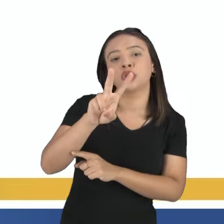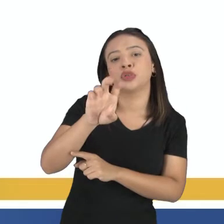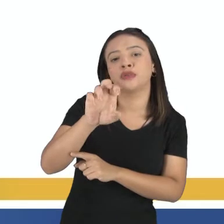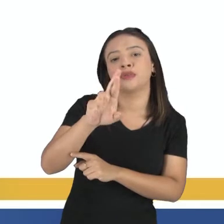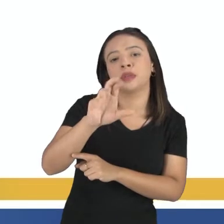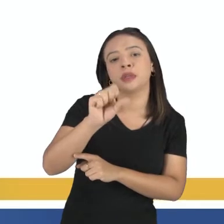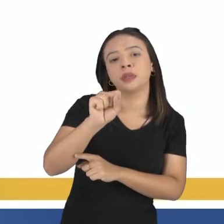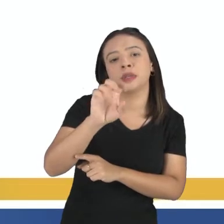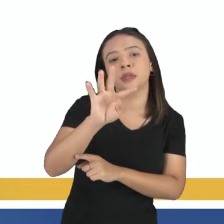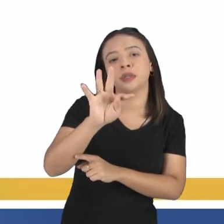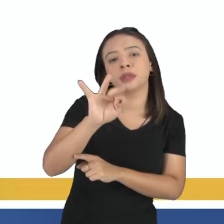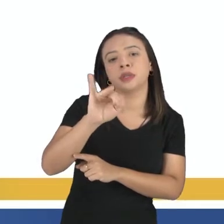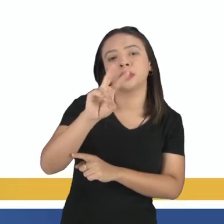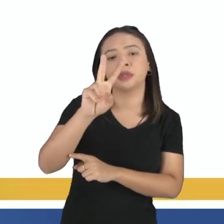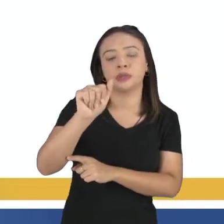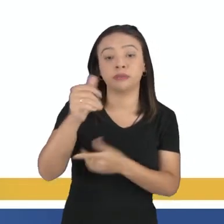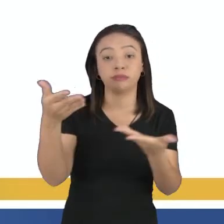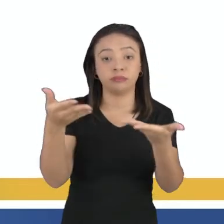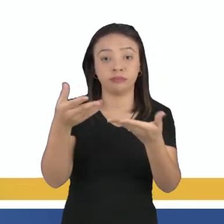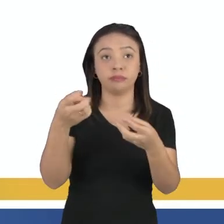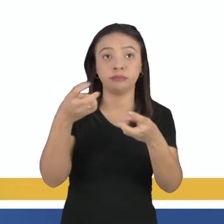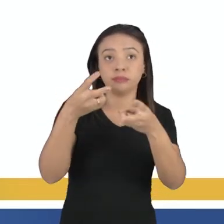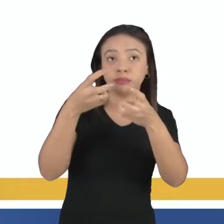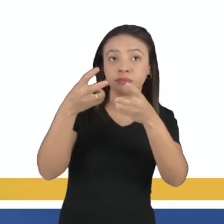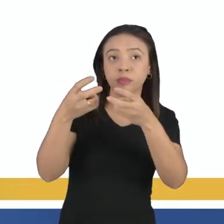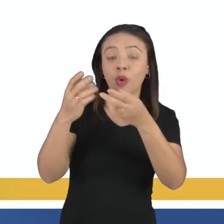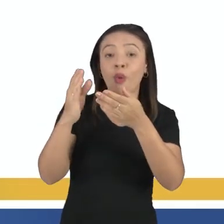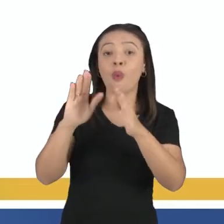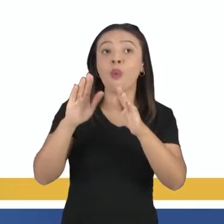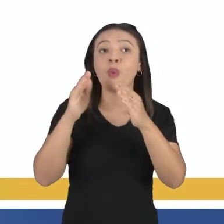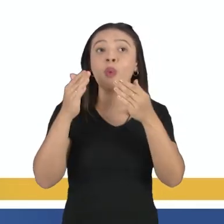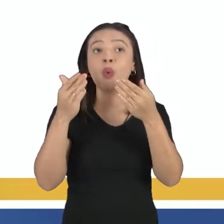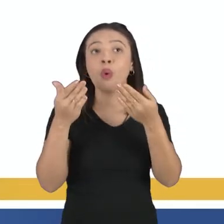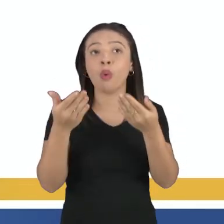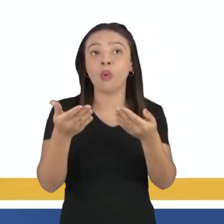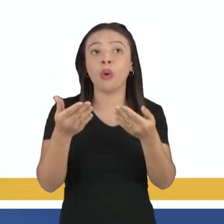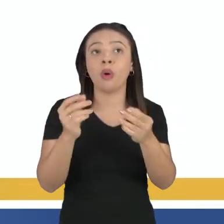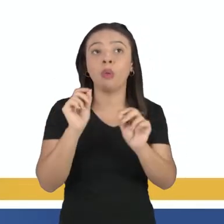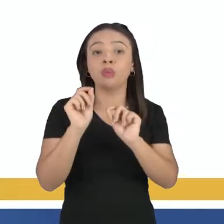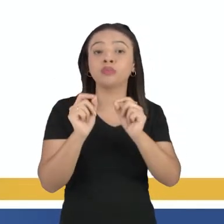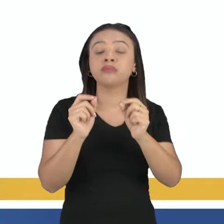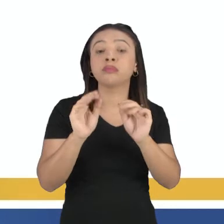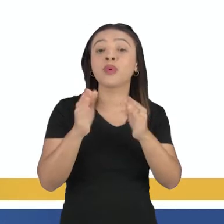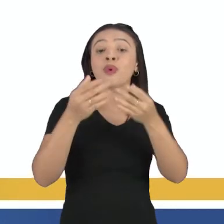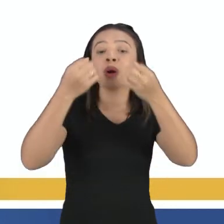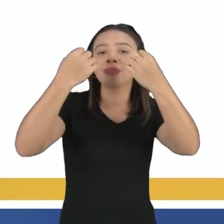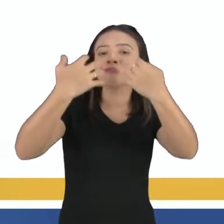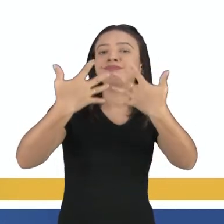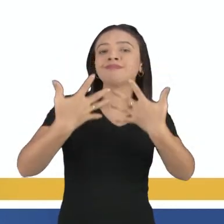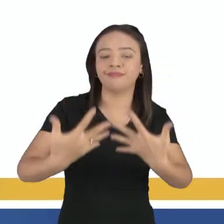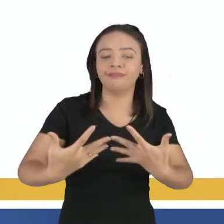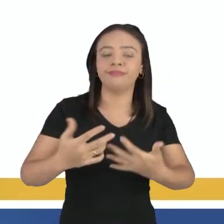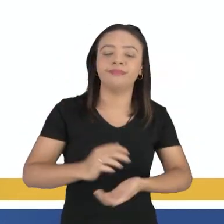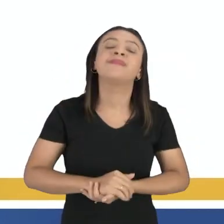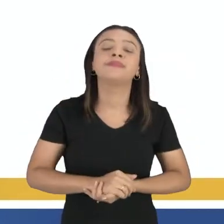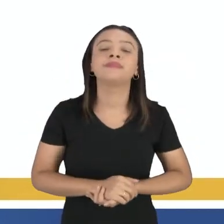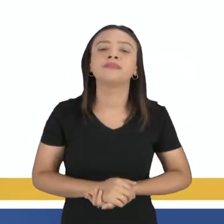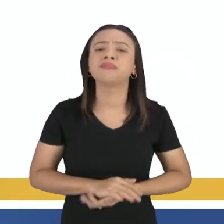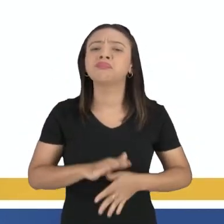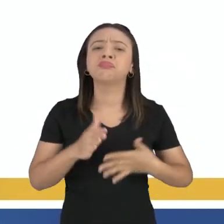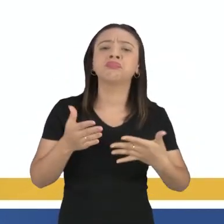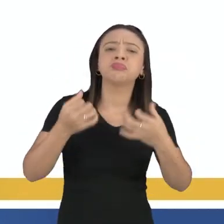né? Vamos verificar, então, quais dessas daí é uma coordenada explicativa. E